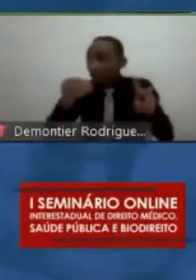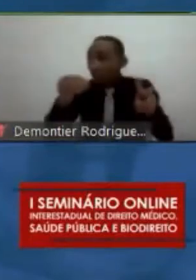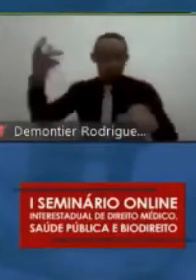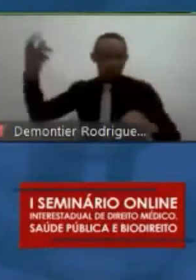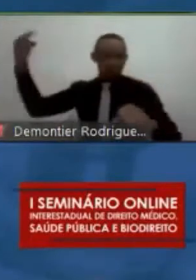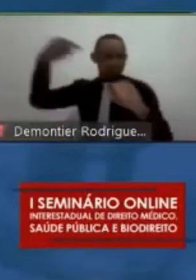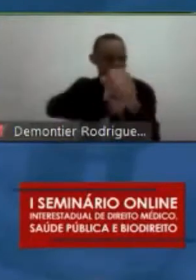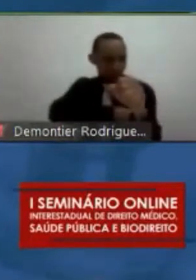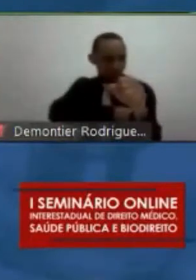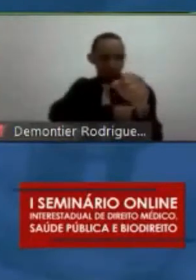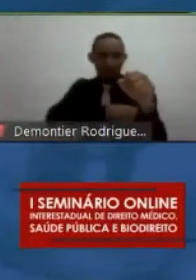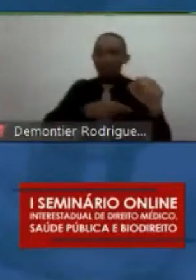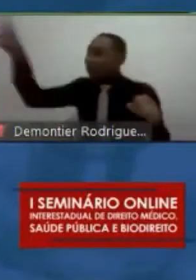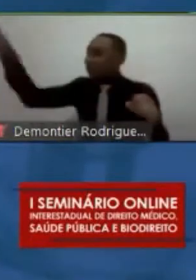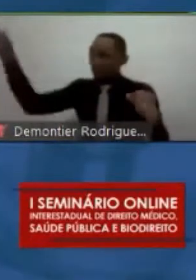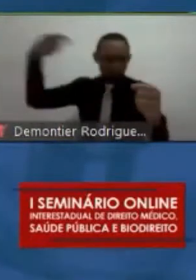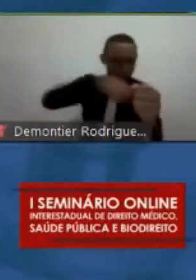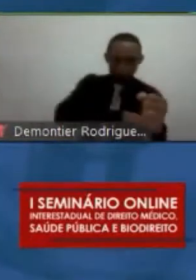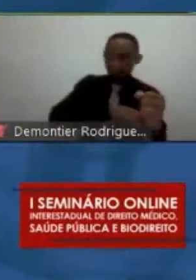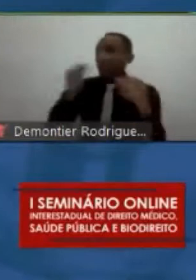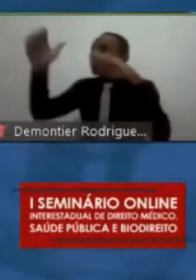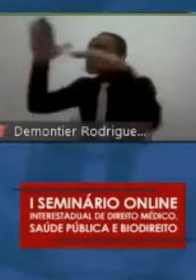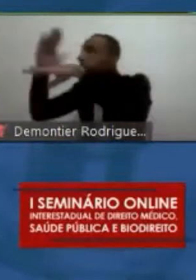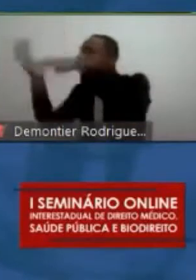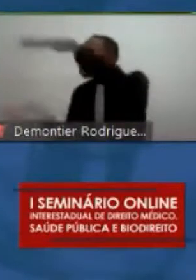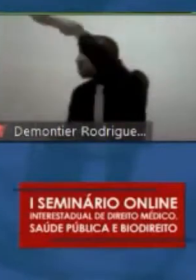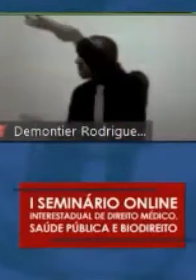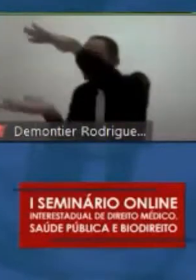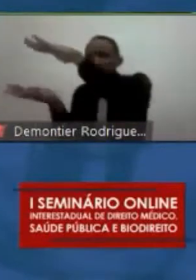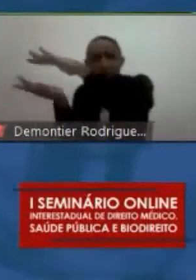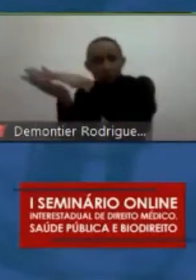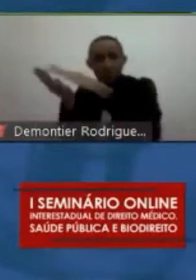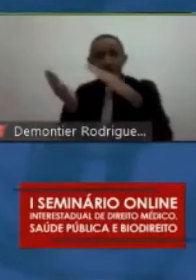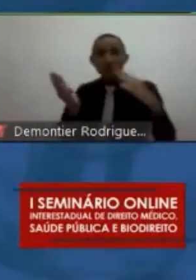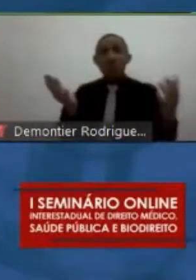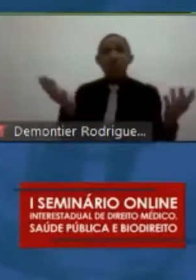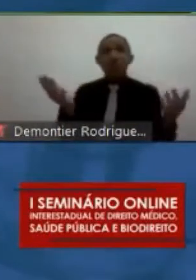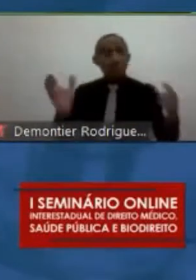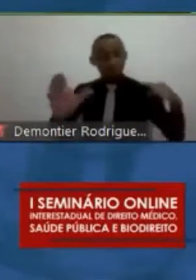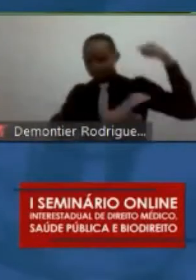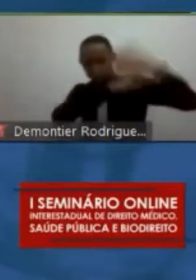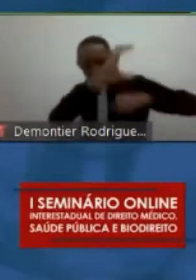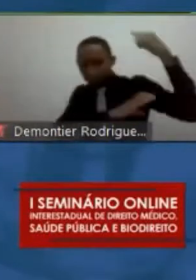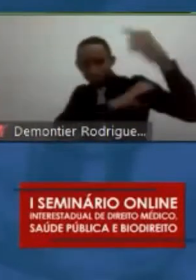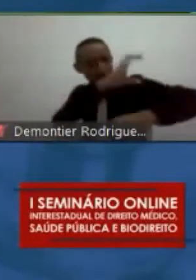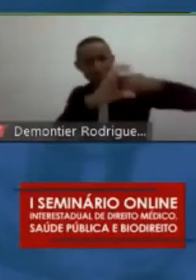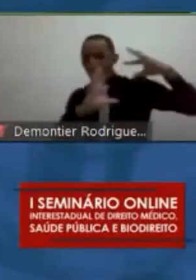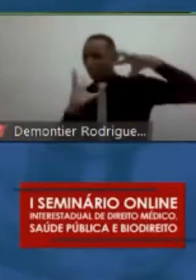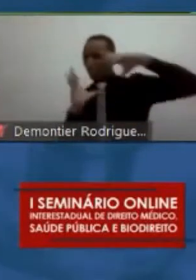estoque regular para poder fazer os procedimentos tradicionais. Então, no mundo inteiro, a pandemia está trazendo